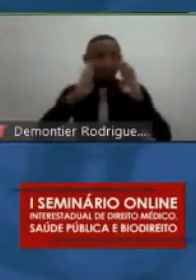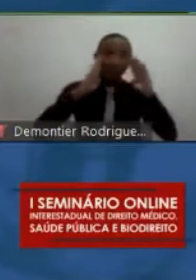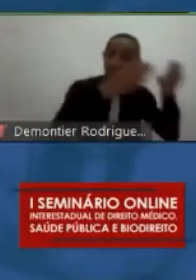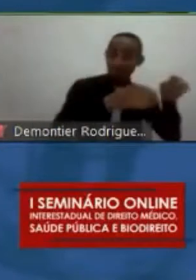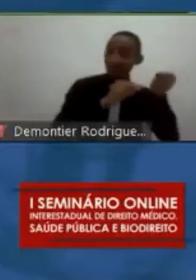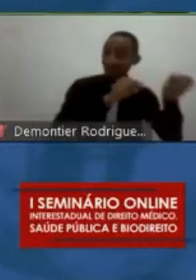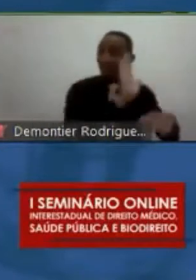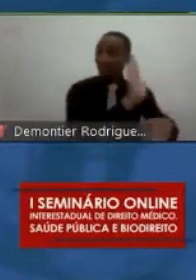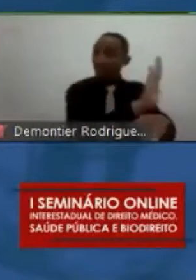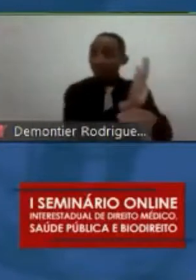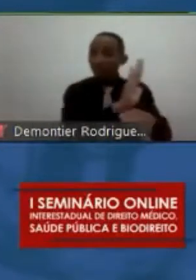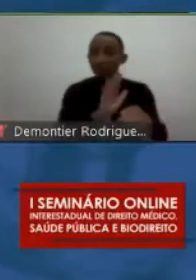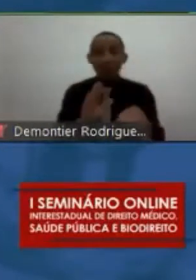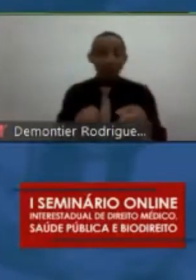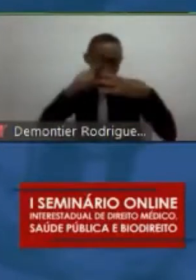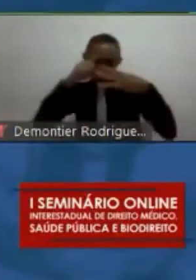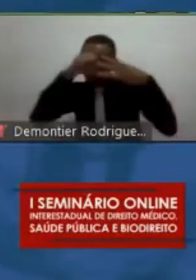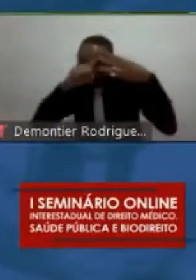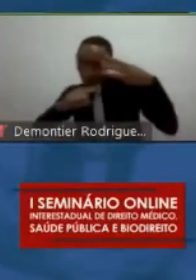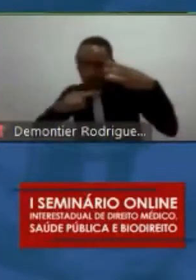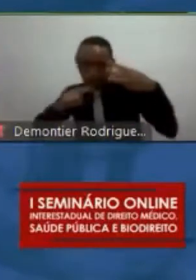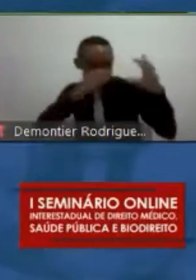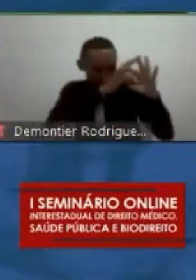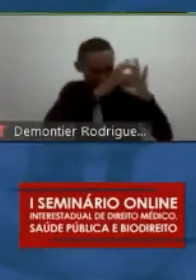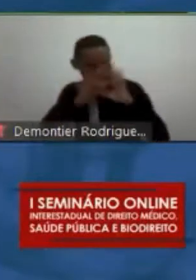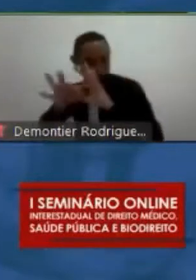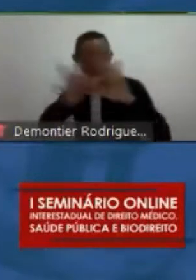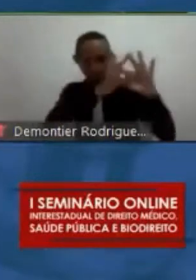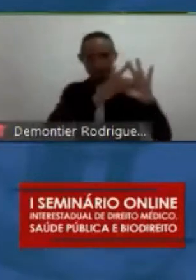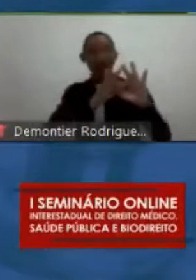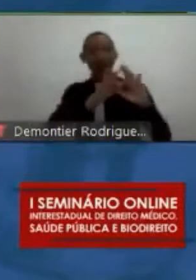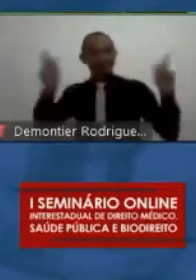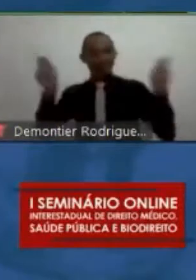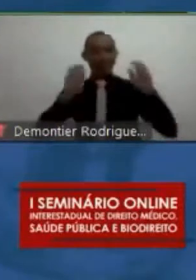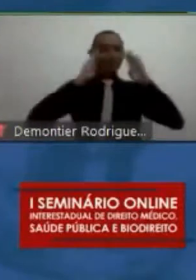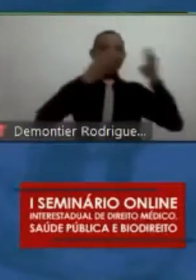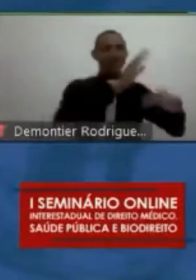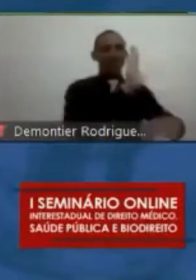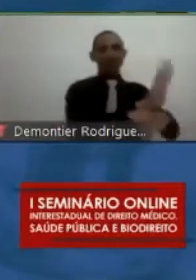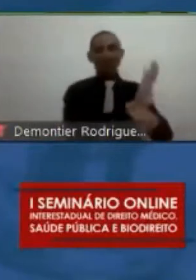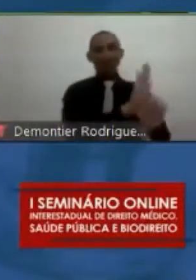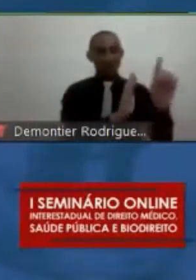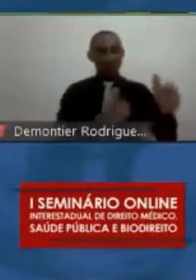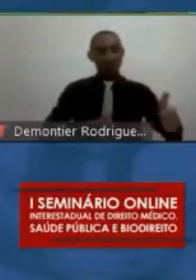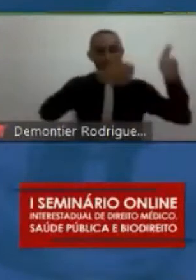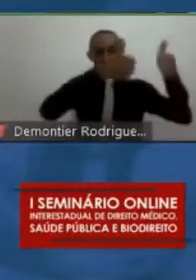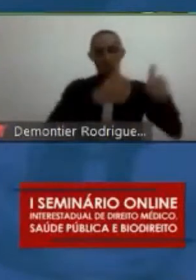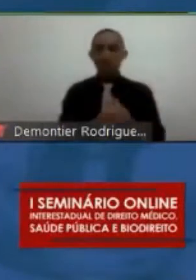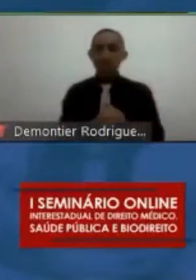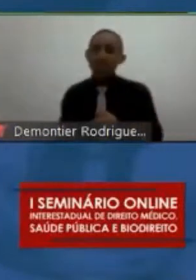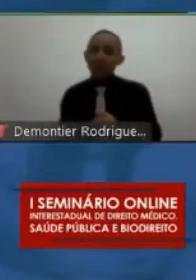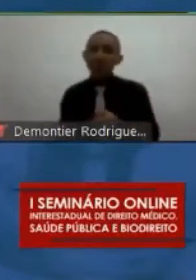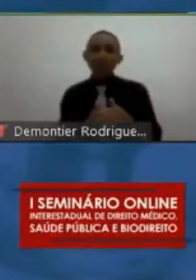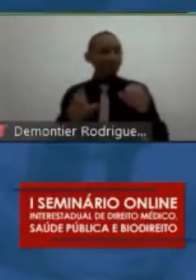paciente. Então, quando combinado esses fatores, isto gera um efeito positivo. Então, as